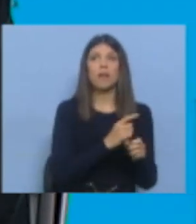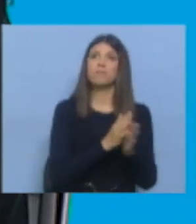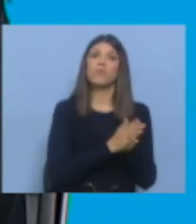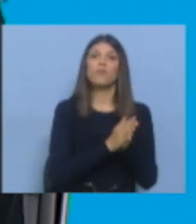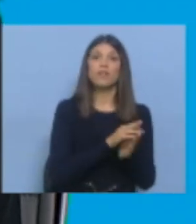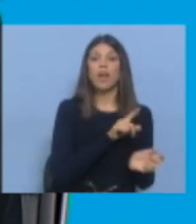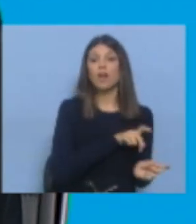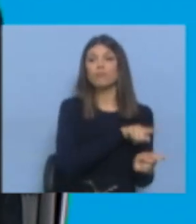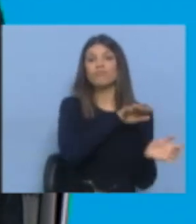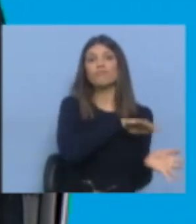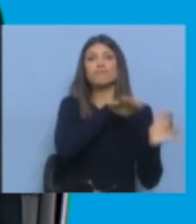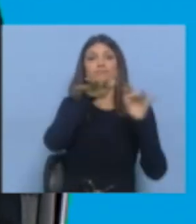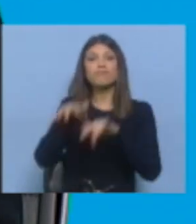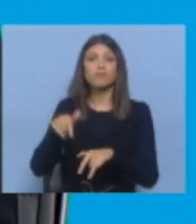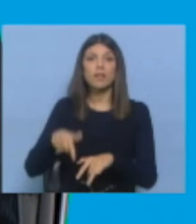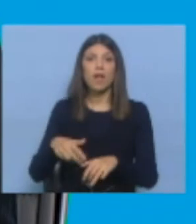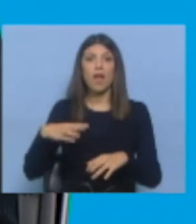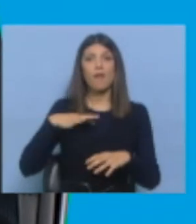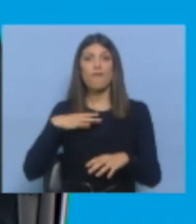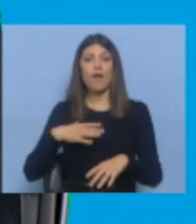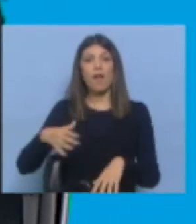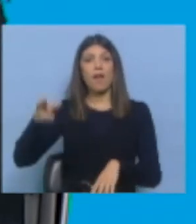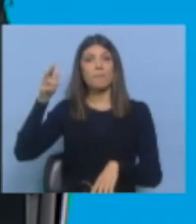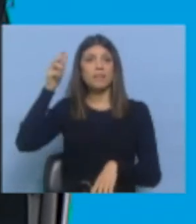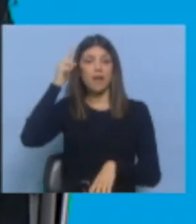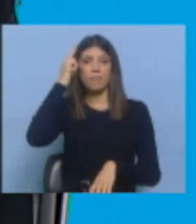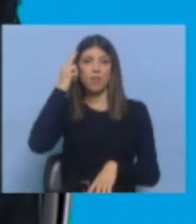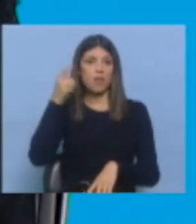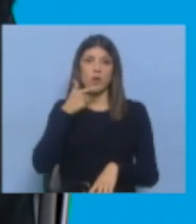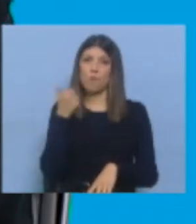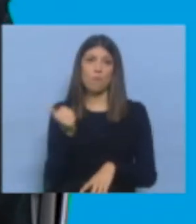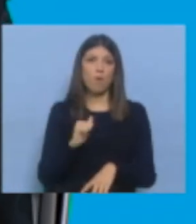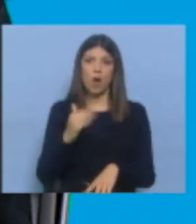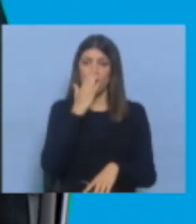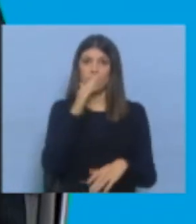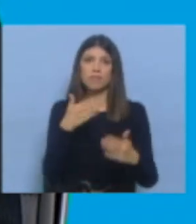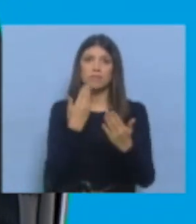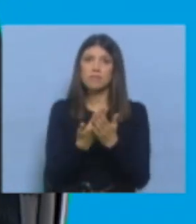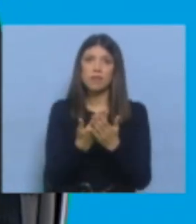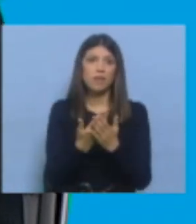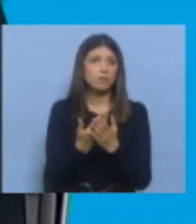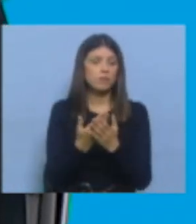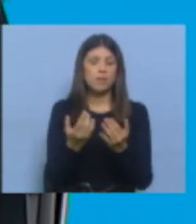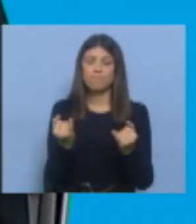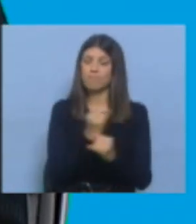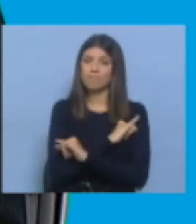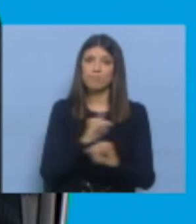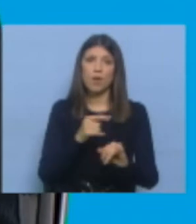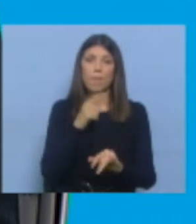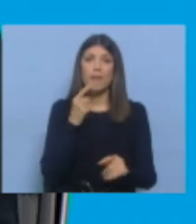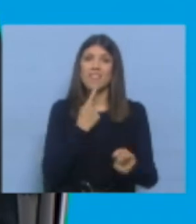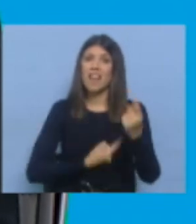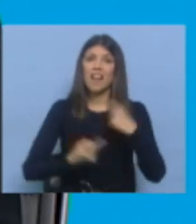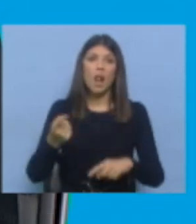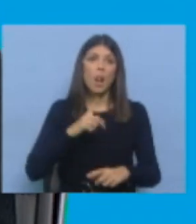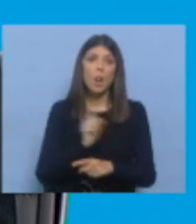filha infectada, são comportamentos que nós temos que denunciar. Nós temos que dizer que as pessoas não vão